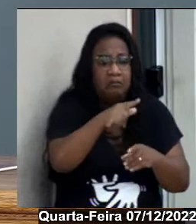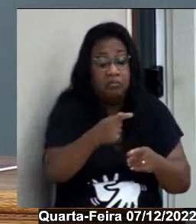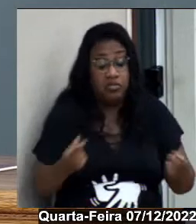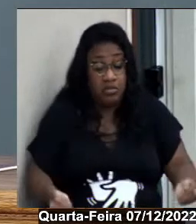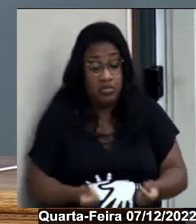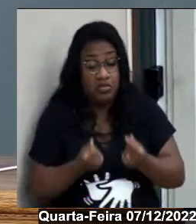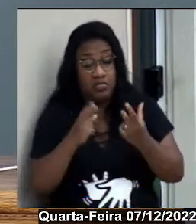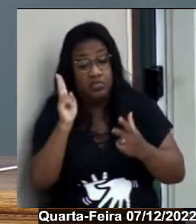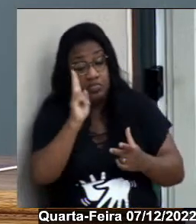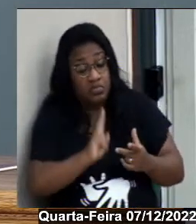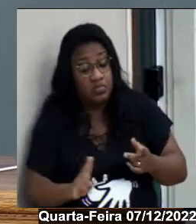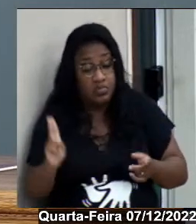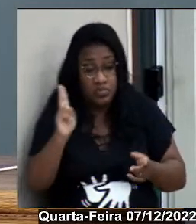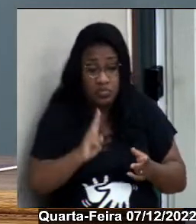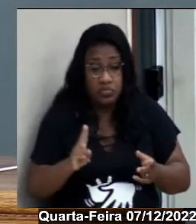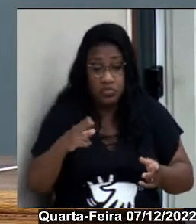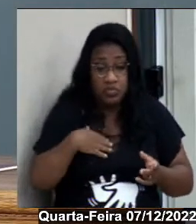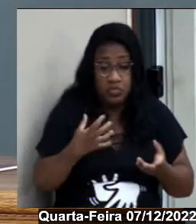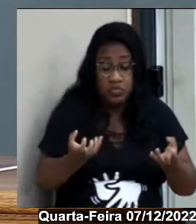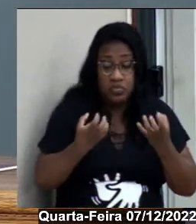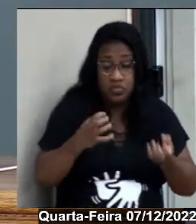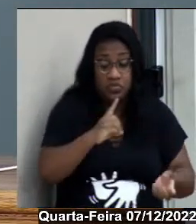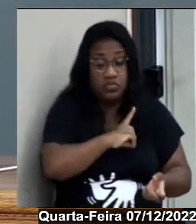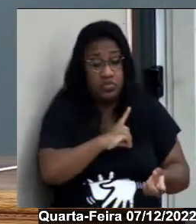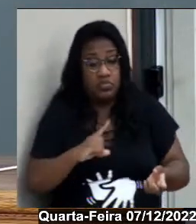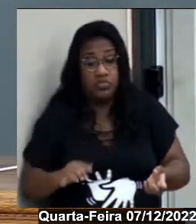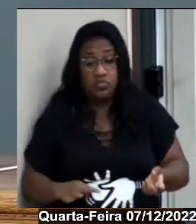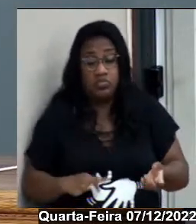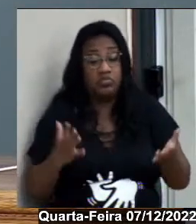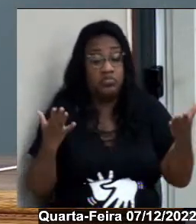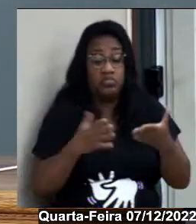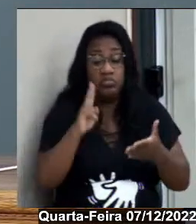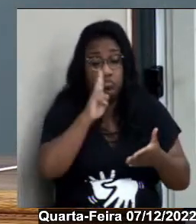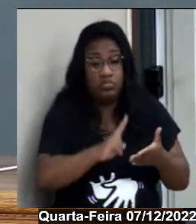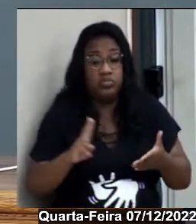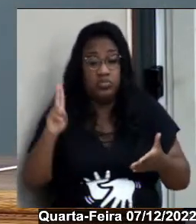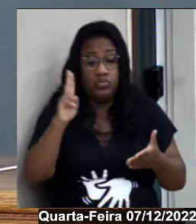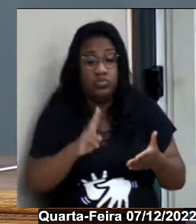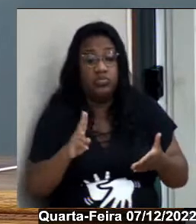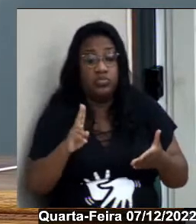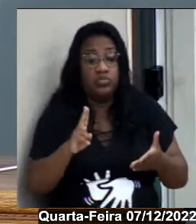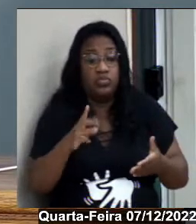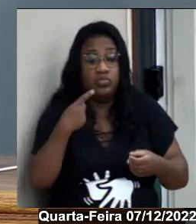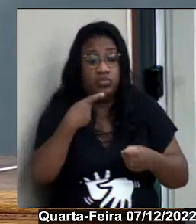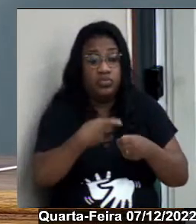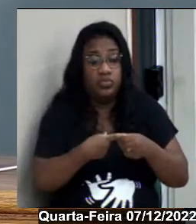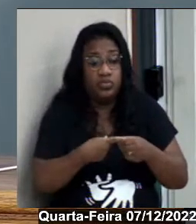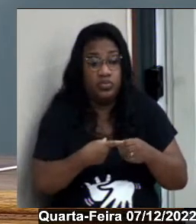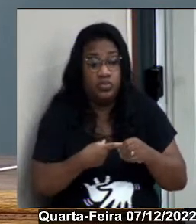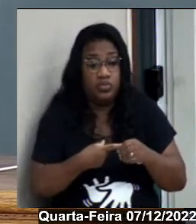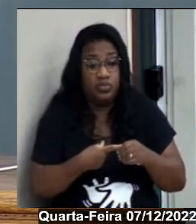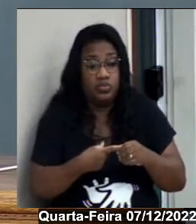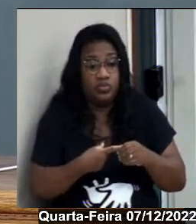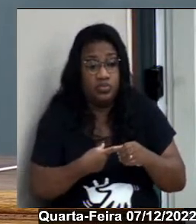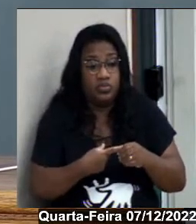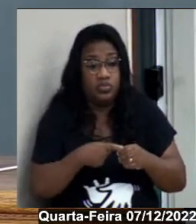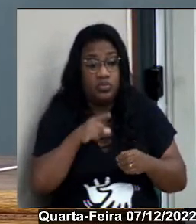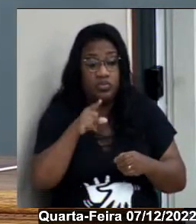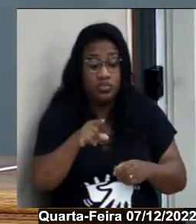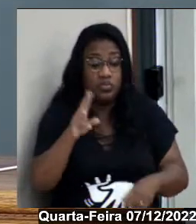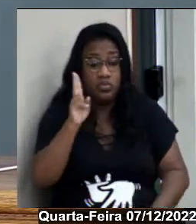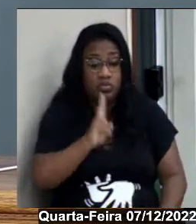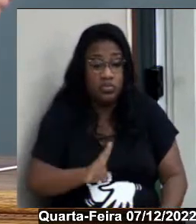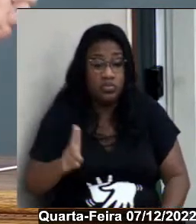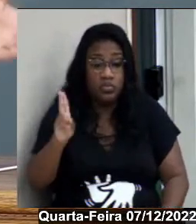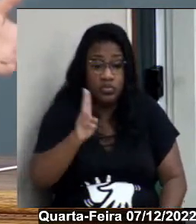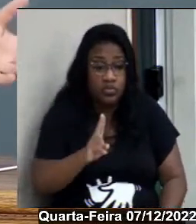Usando o fundo partidário, que é um absurdo. O senhor estava usando na cidade. O senhor